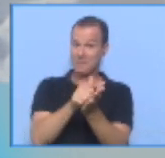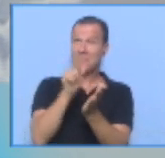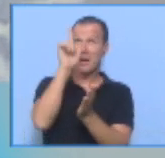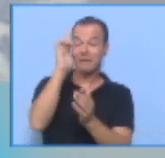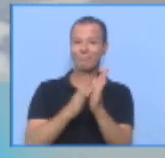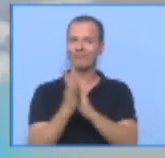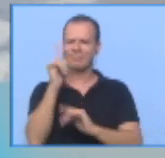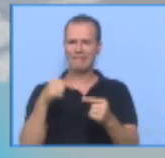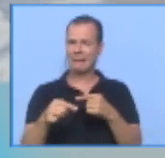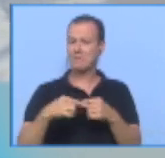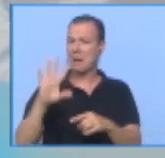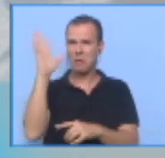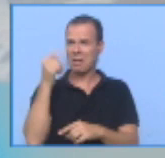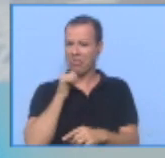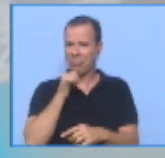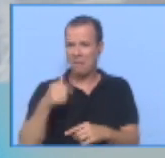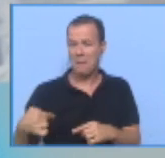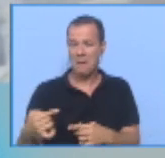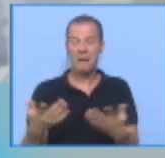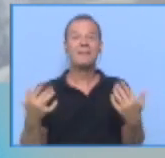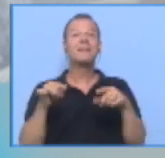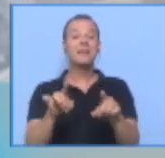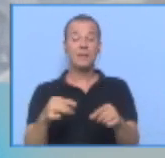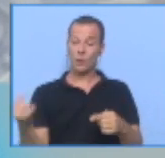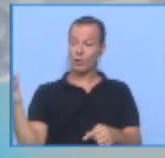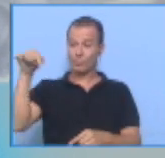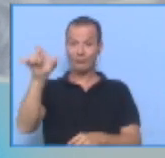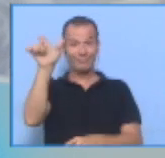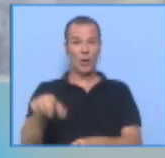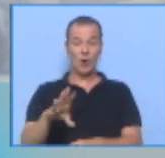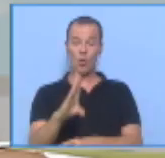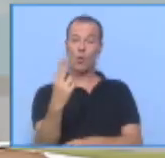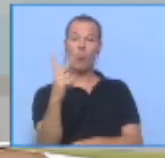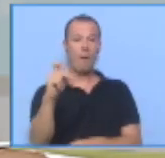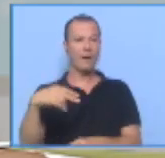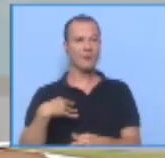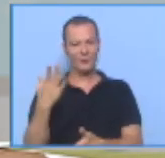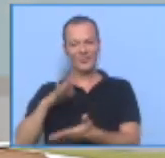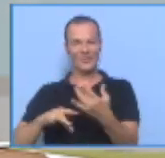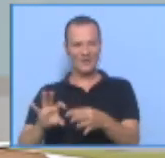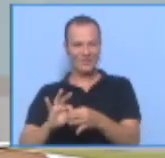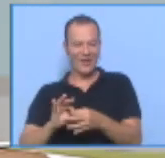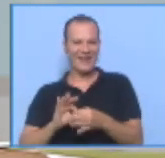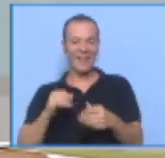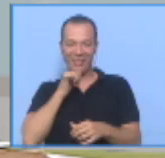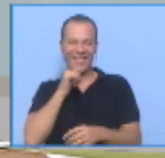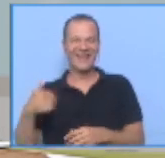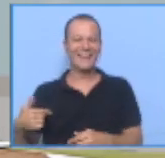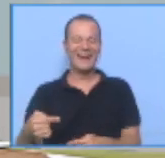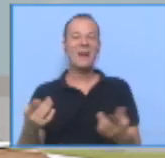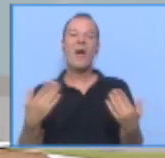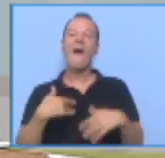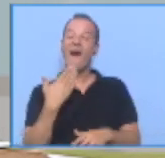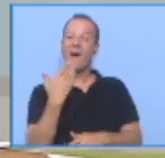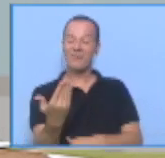cada semana neste programa, contando hoje com a presença de Juan Ambrósio, nosso colaborador habitual, que agradeço sempre também por gosto. Isso.